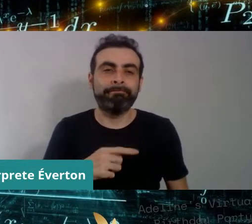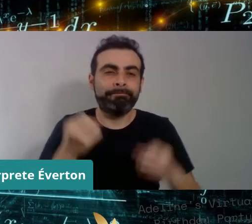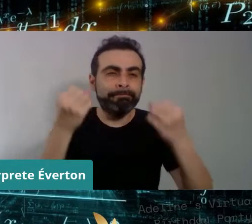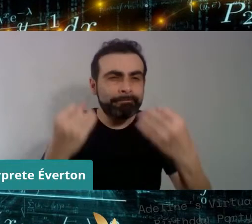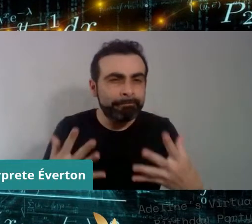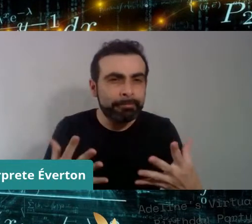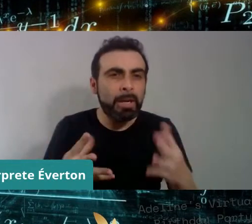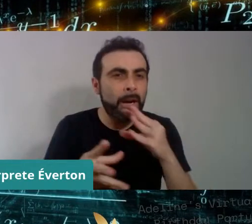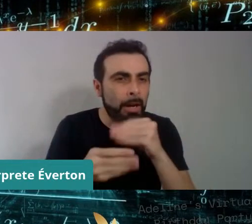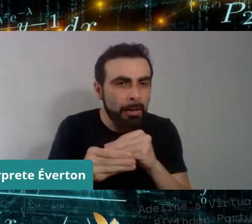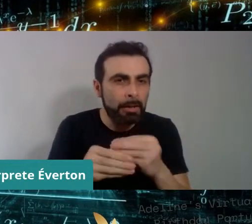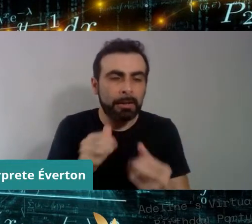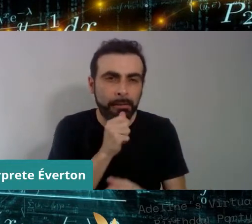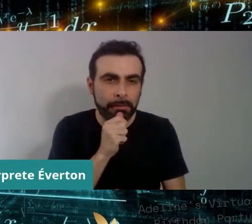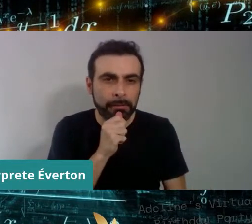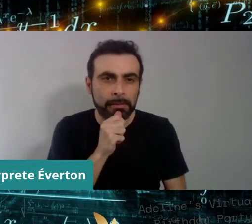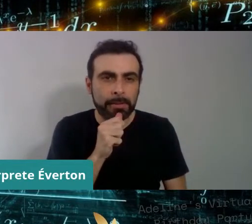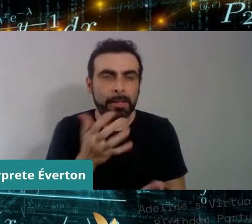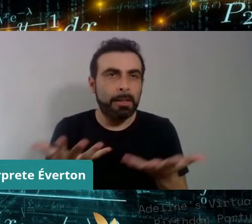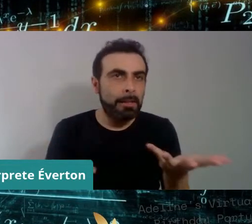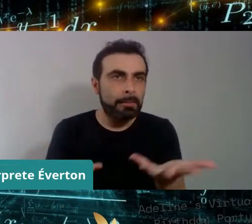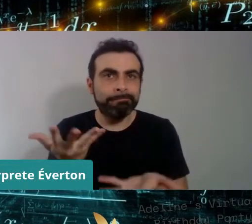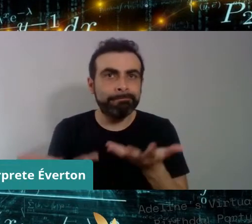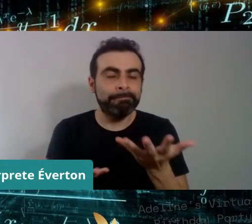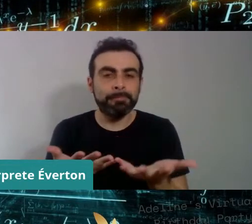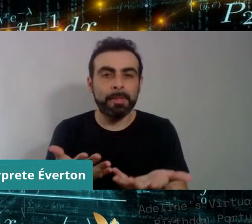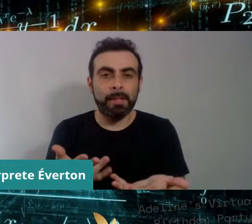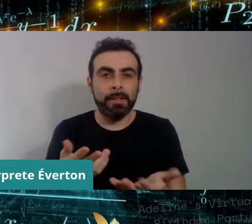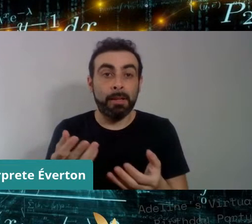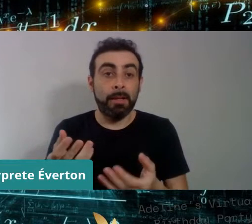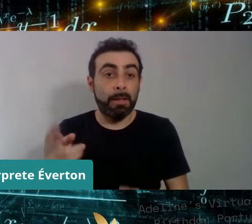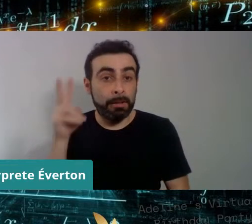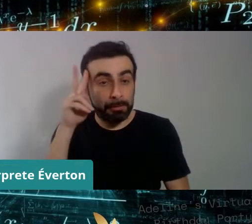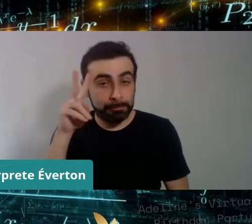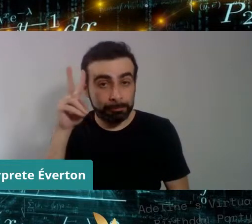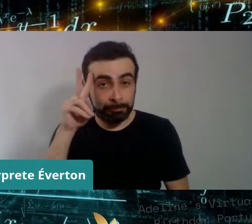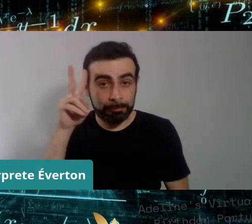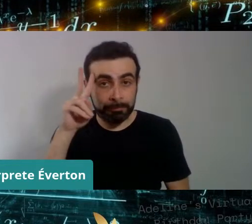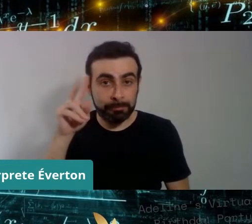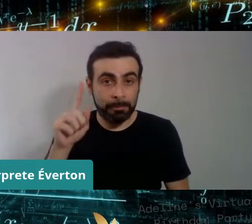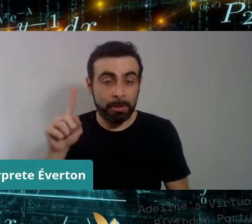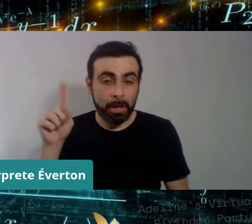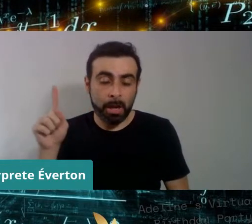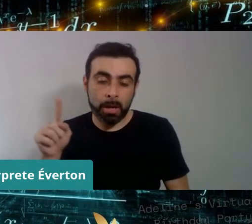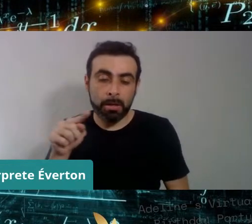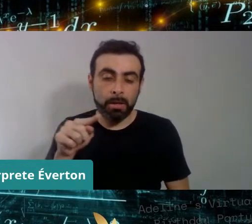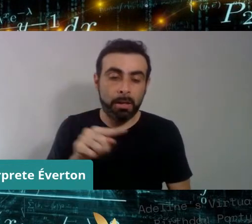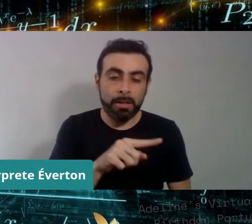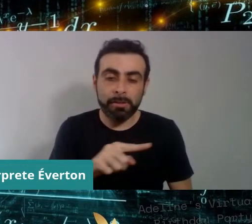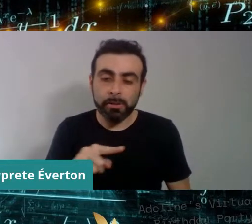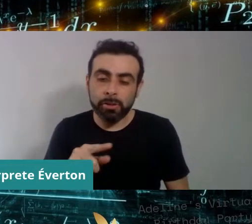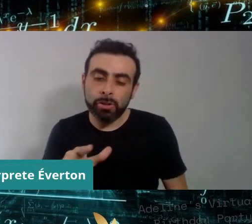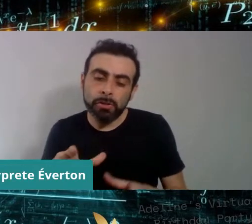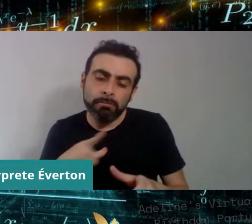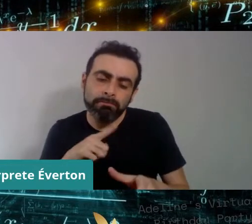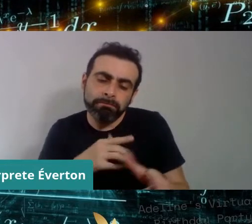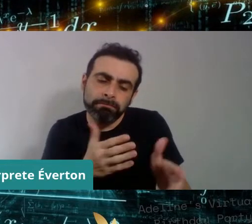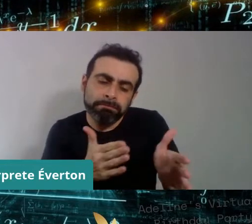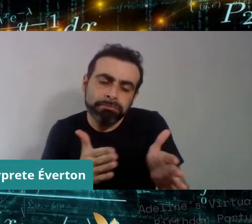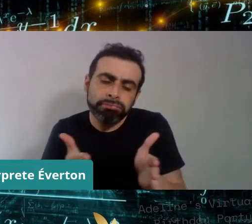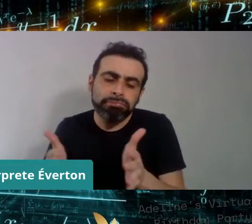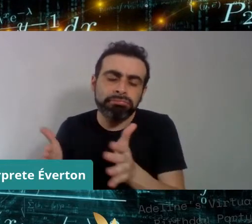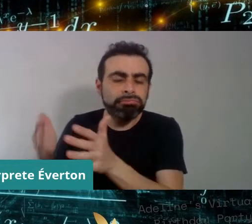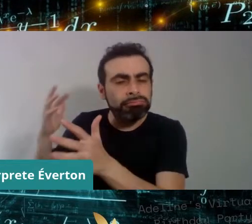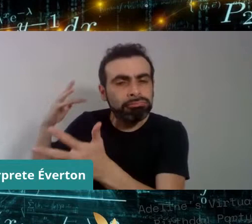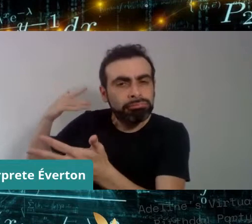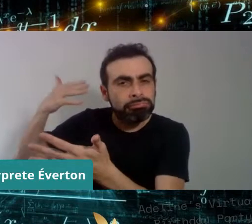a história, ela está longe de ser a mestra da vida, né? Durante muito